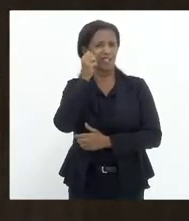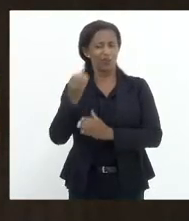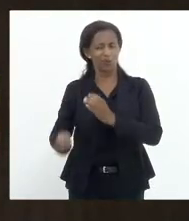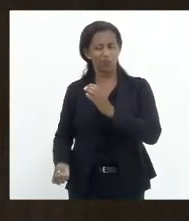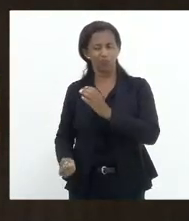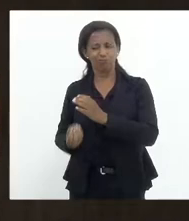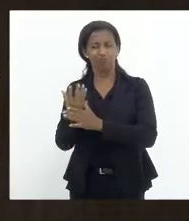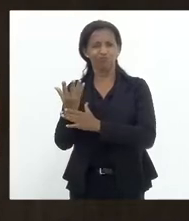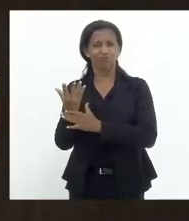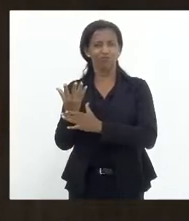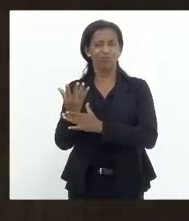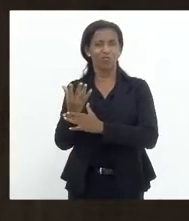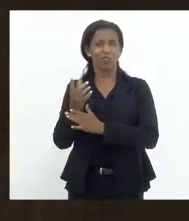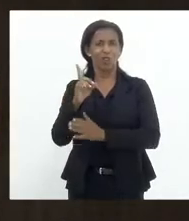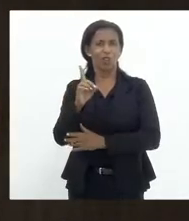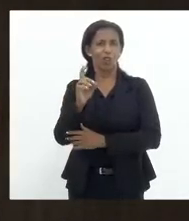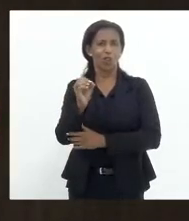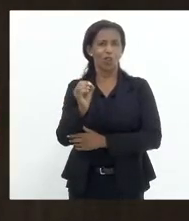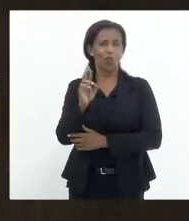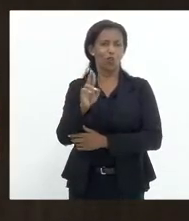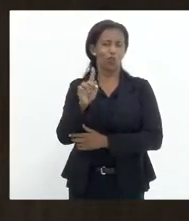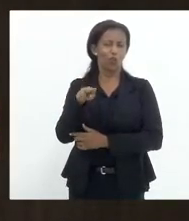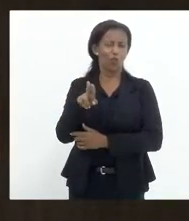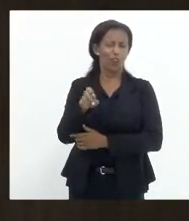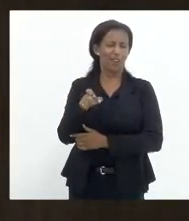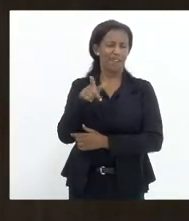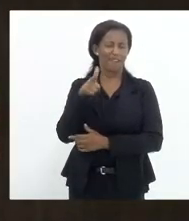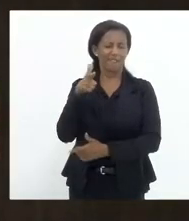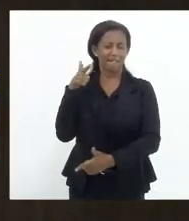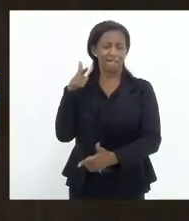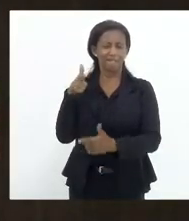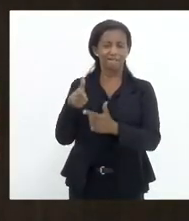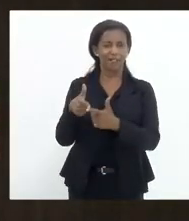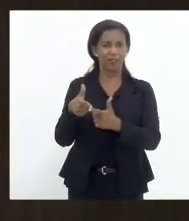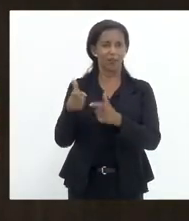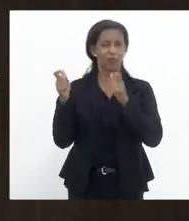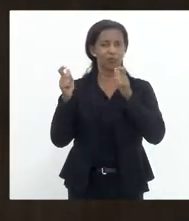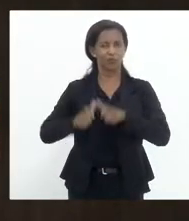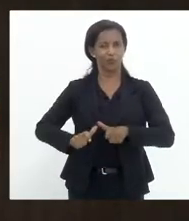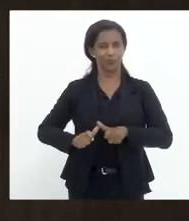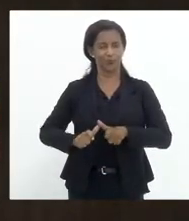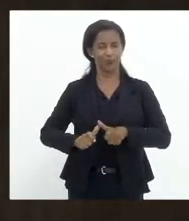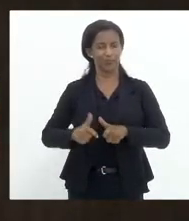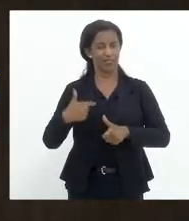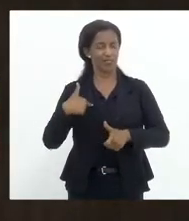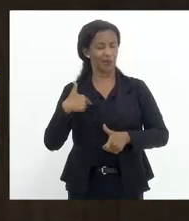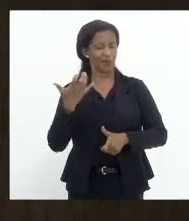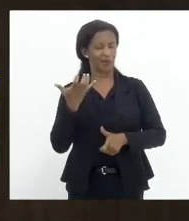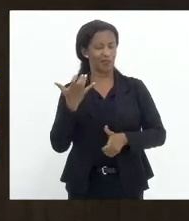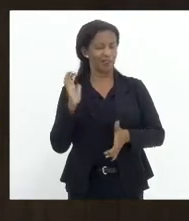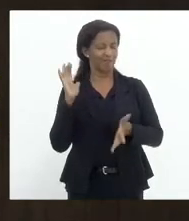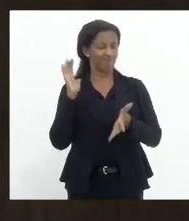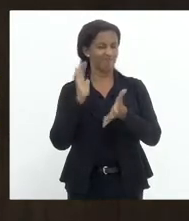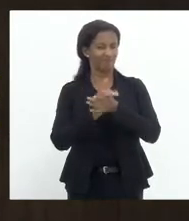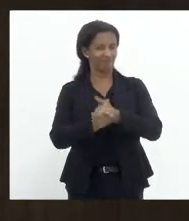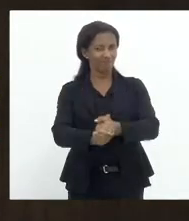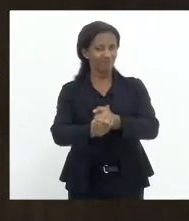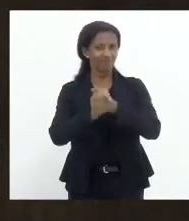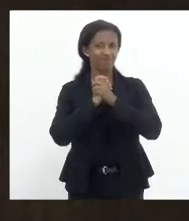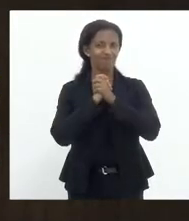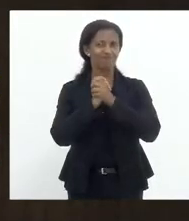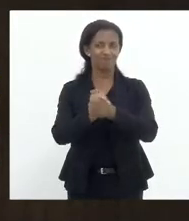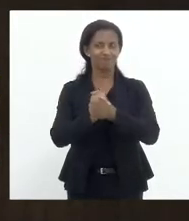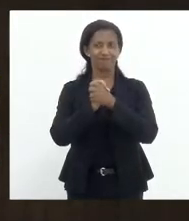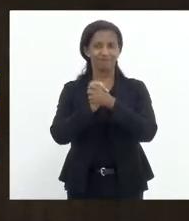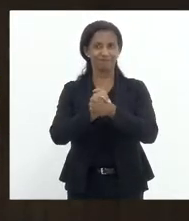ver que vossa excelência tá só tá tirando o lugar certo eu quero cumprimentá-lo quero